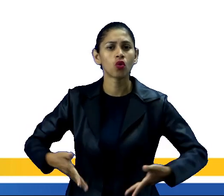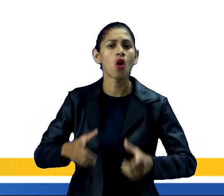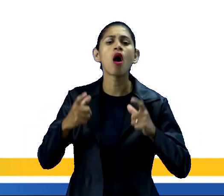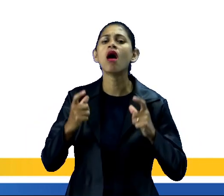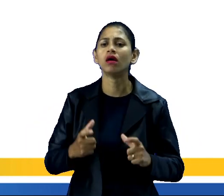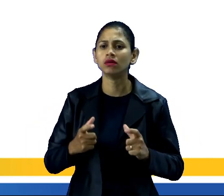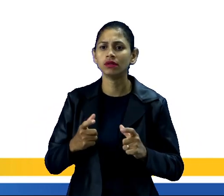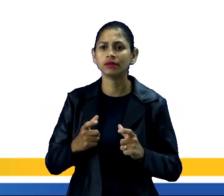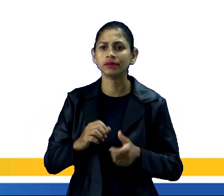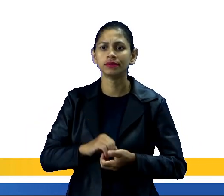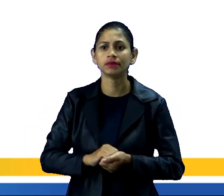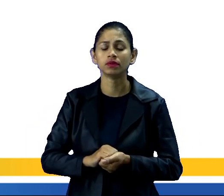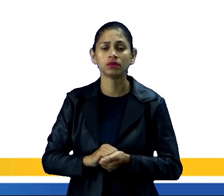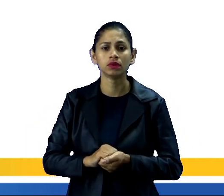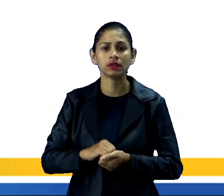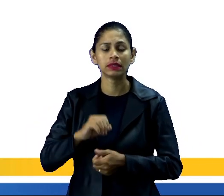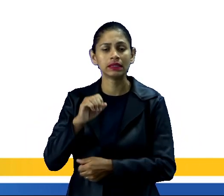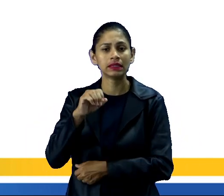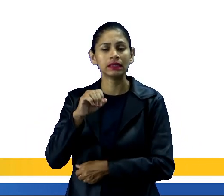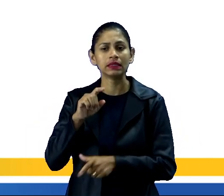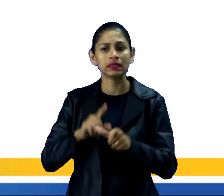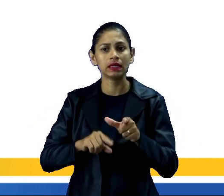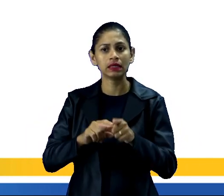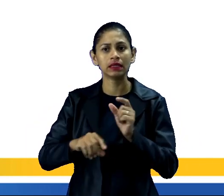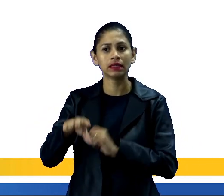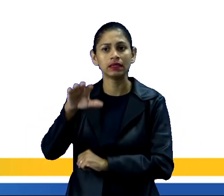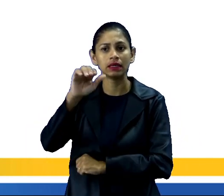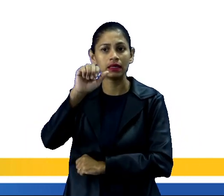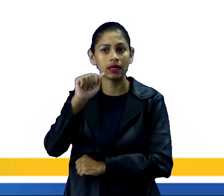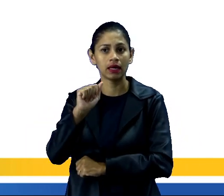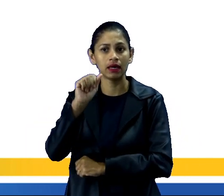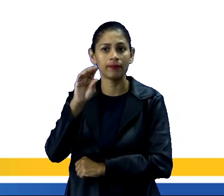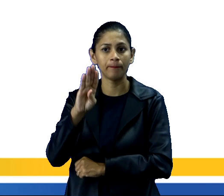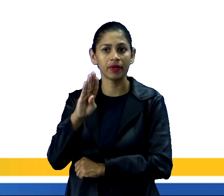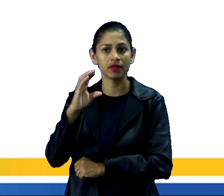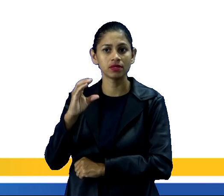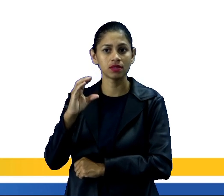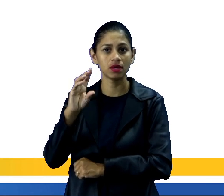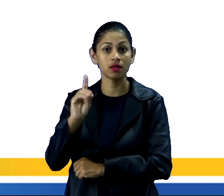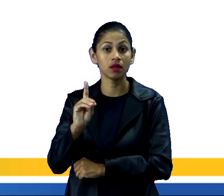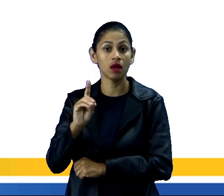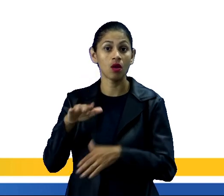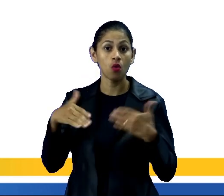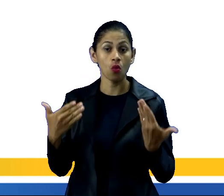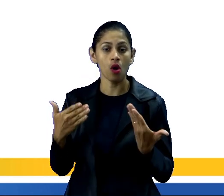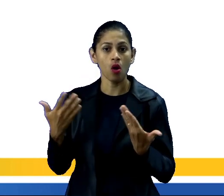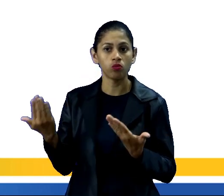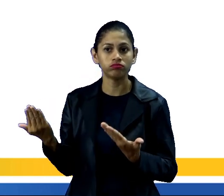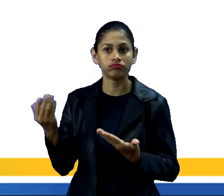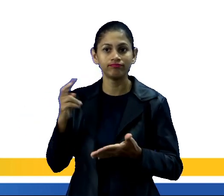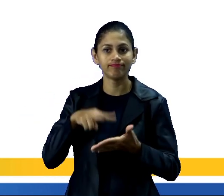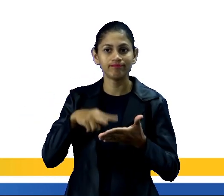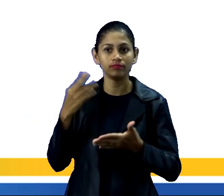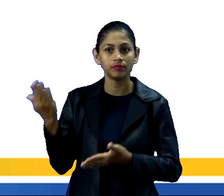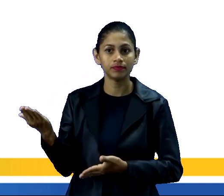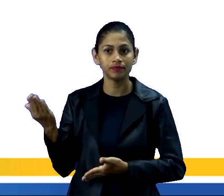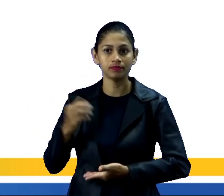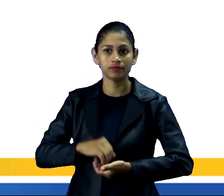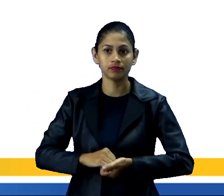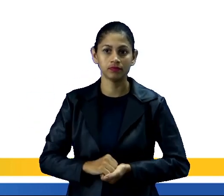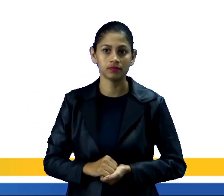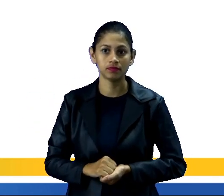tchecoslovaco. Letra B, alemão. Letra C, prussiano. Ou letra D, austríaco.